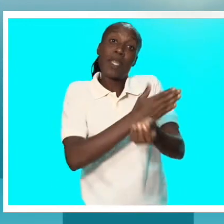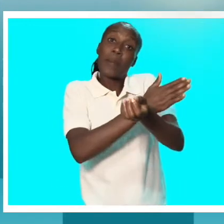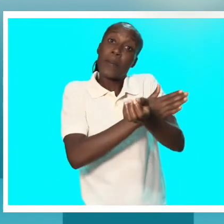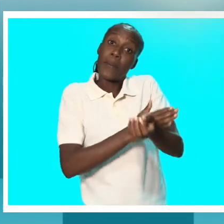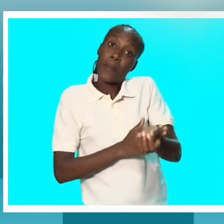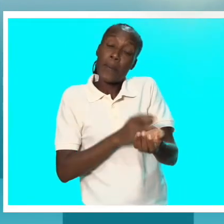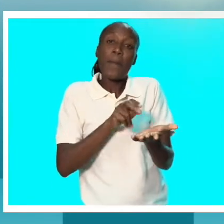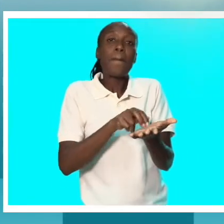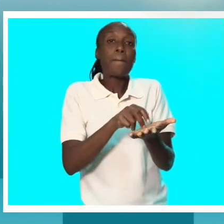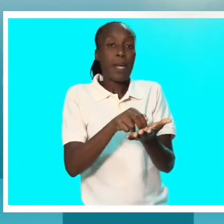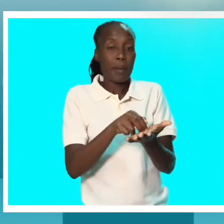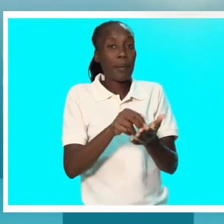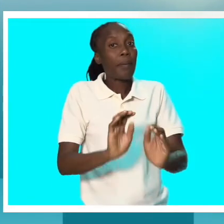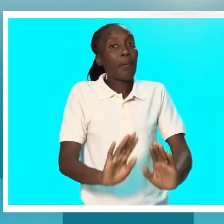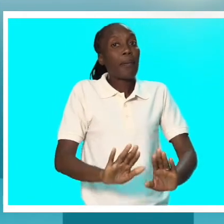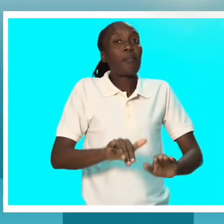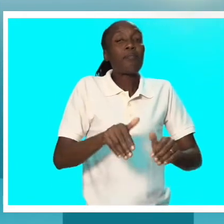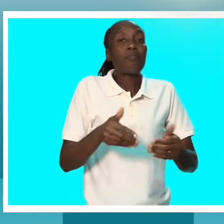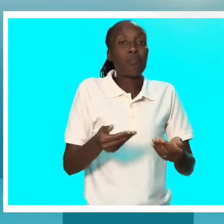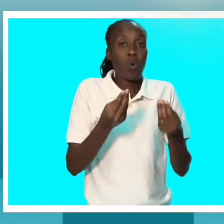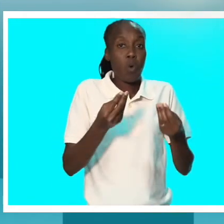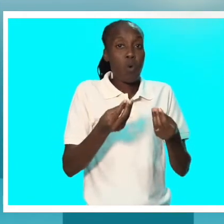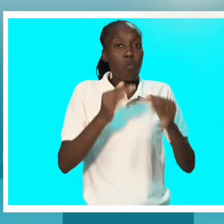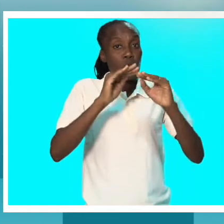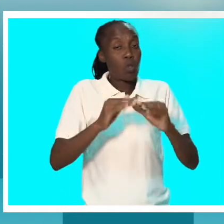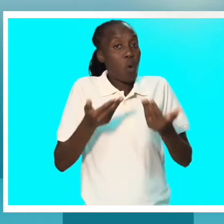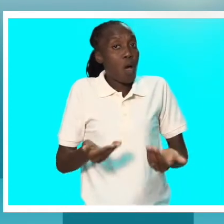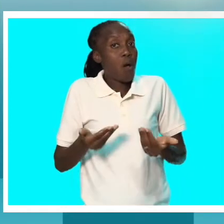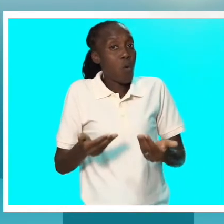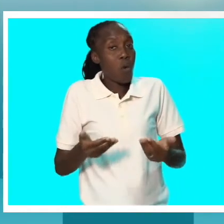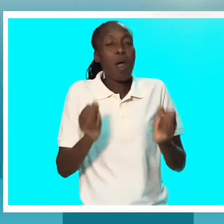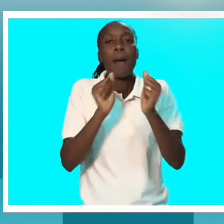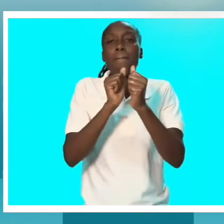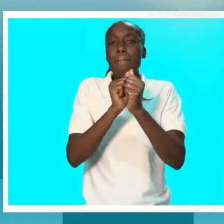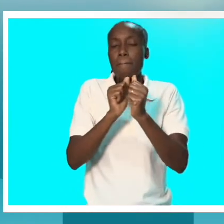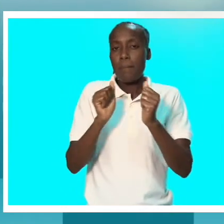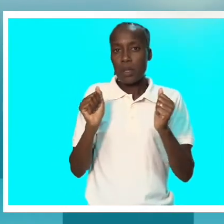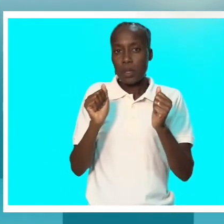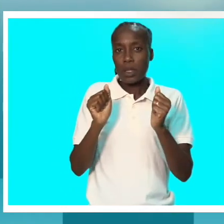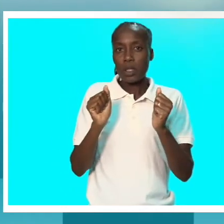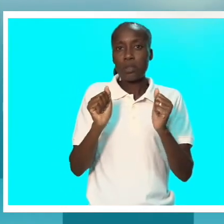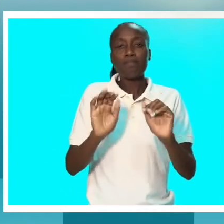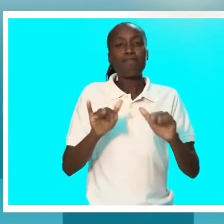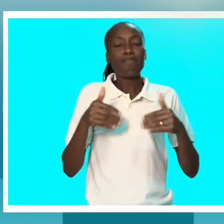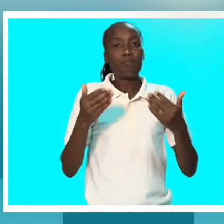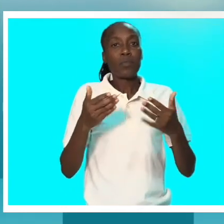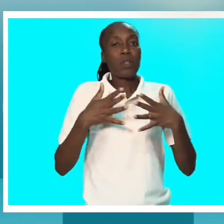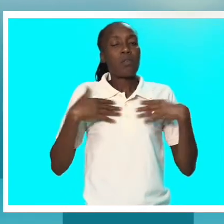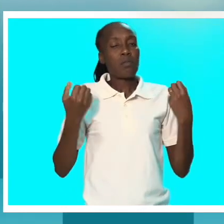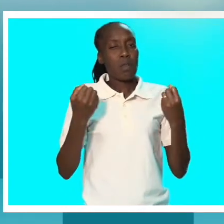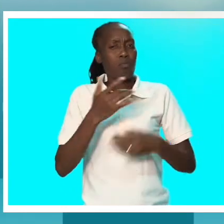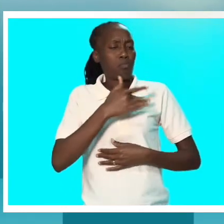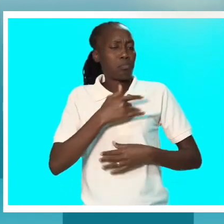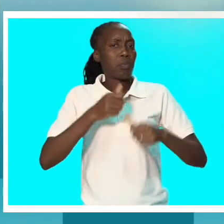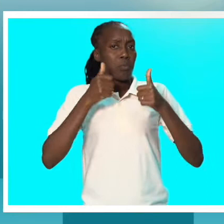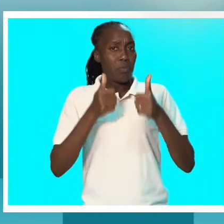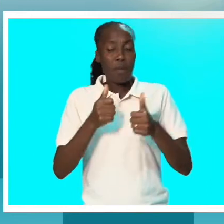Amputaram a perna, como estou agora. Mas, de